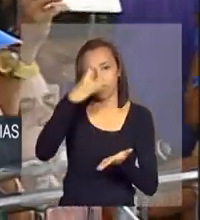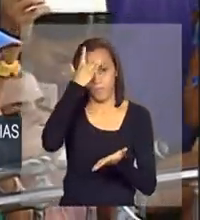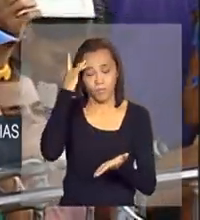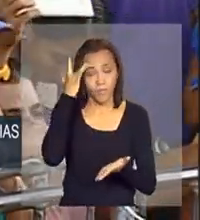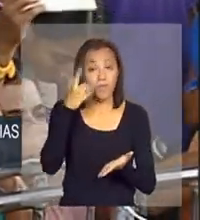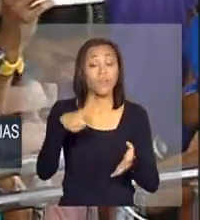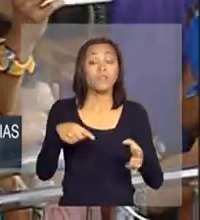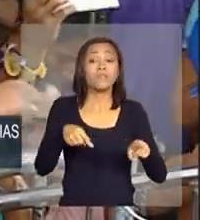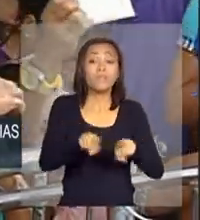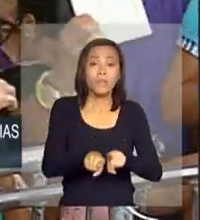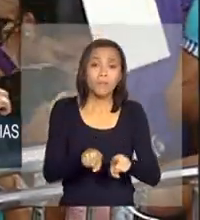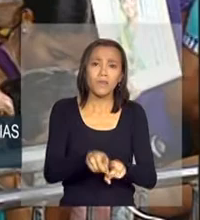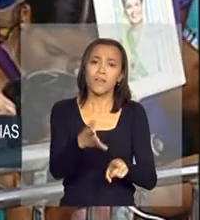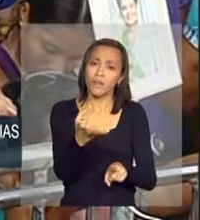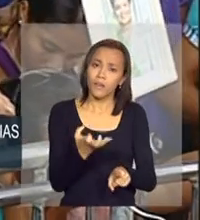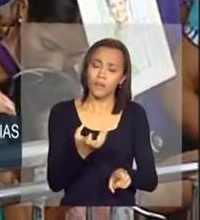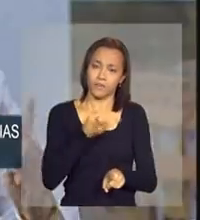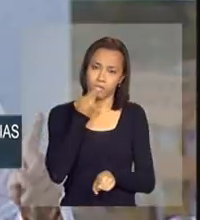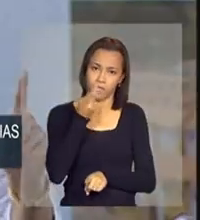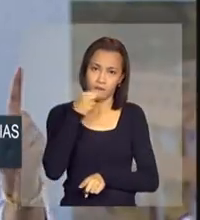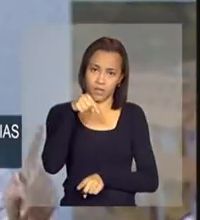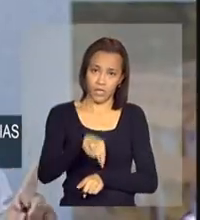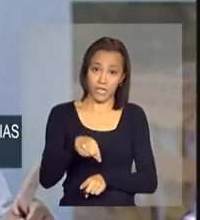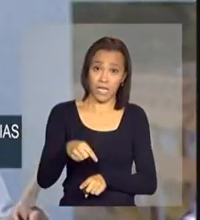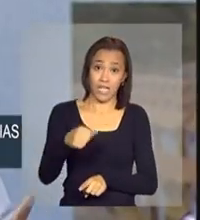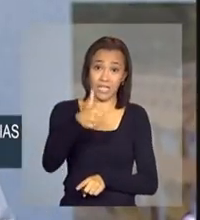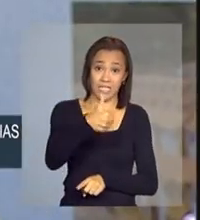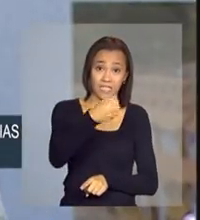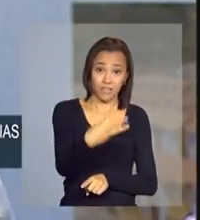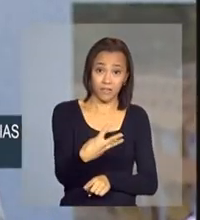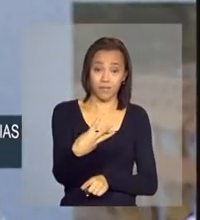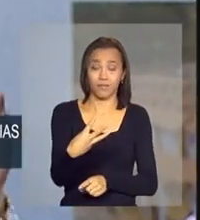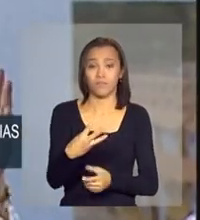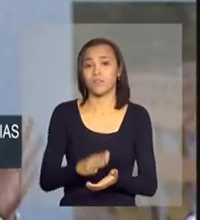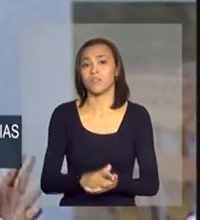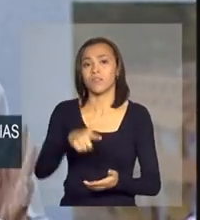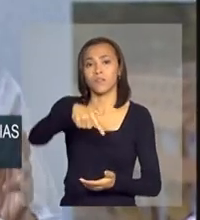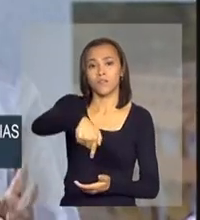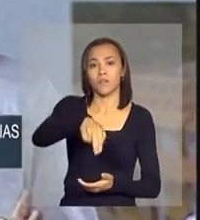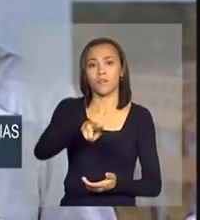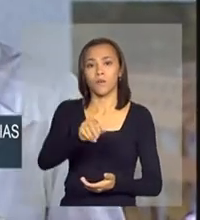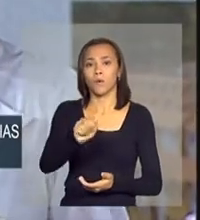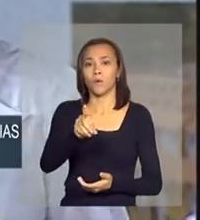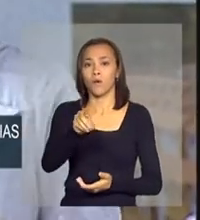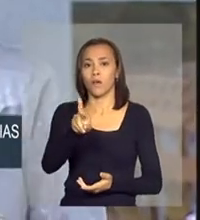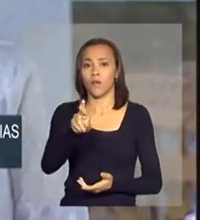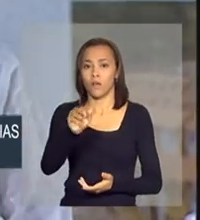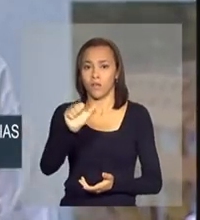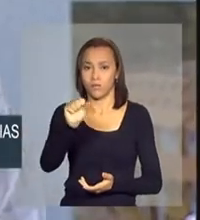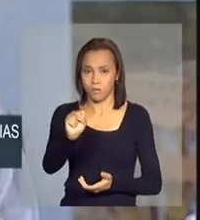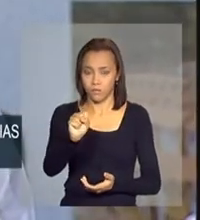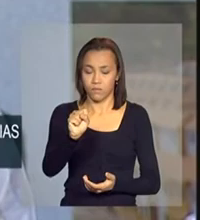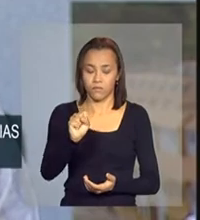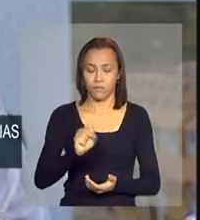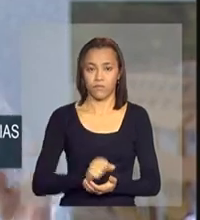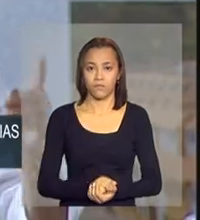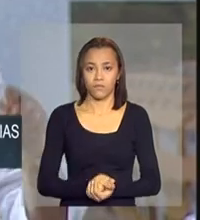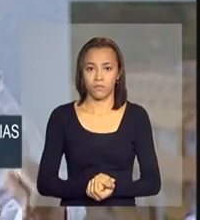eu quero também destacar as 13 quadras as 13 quadras